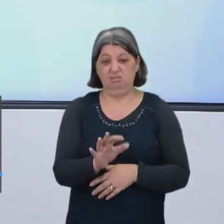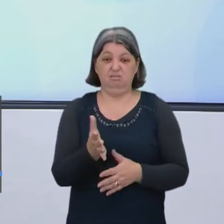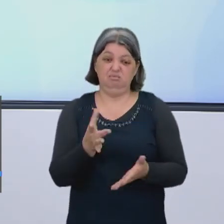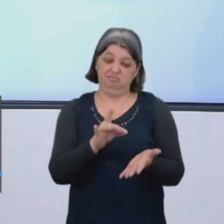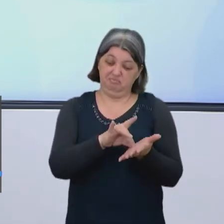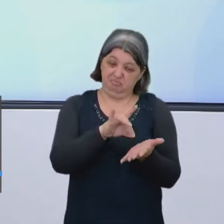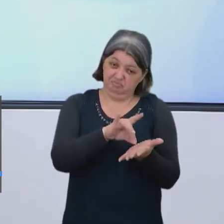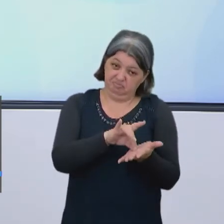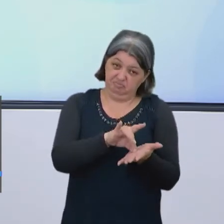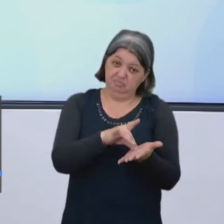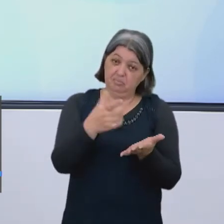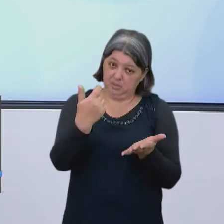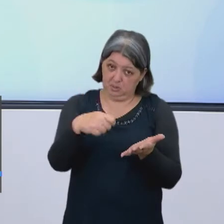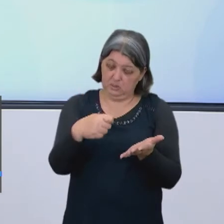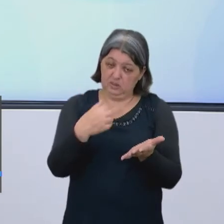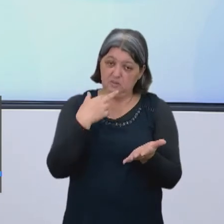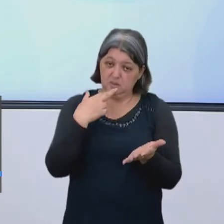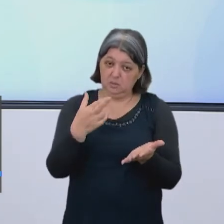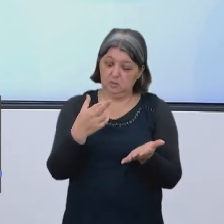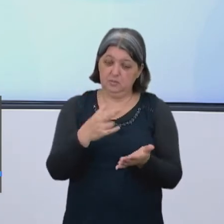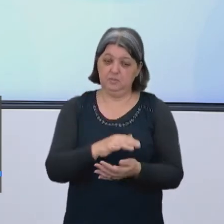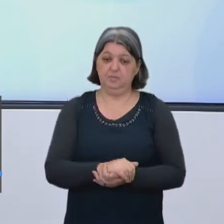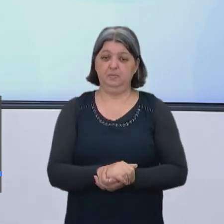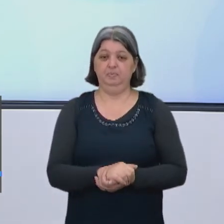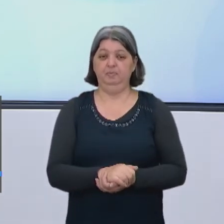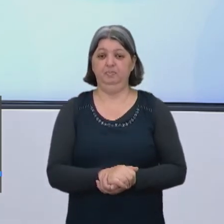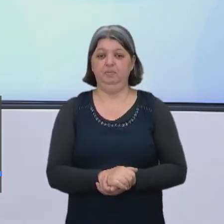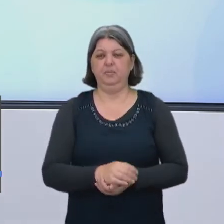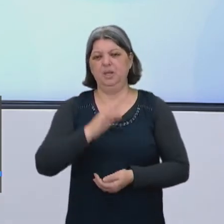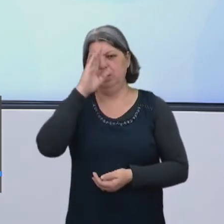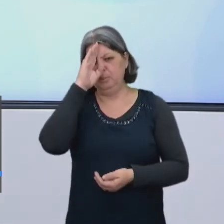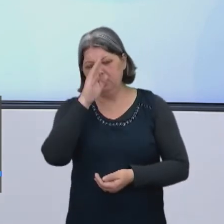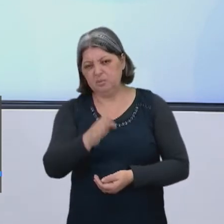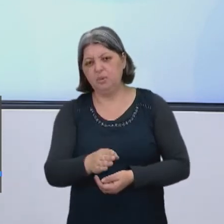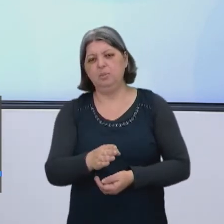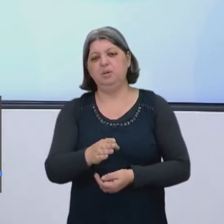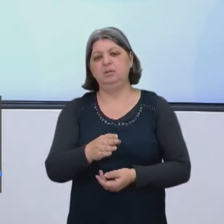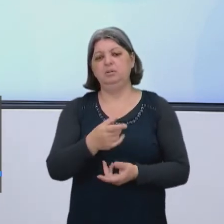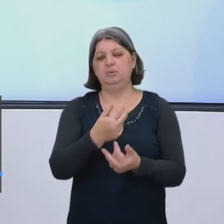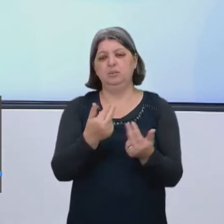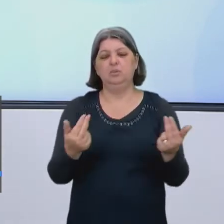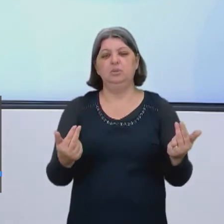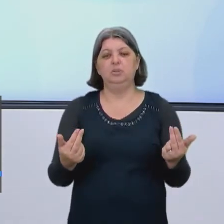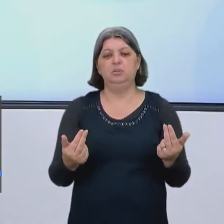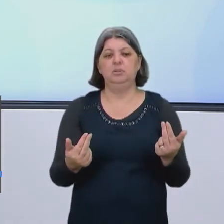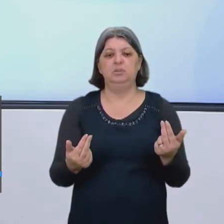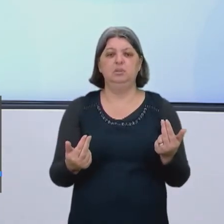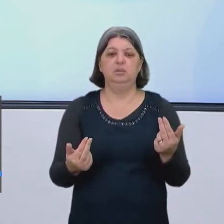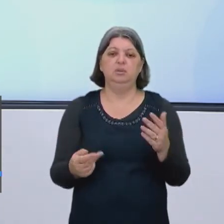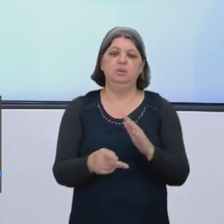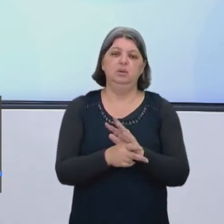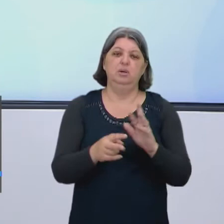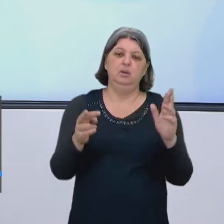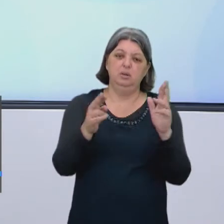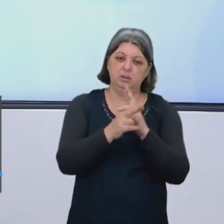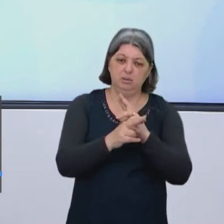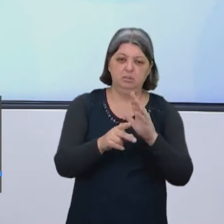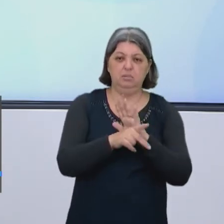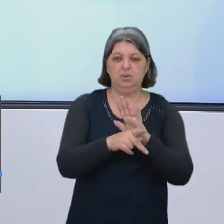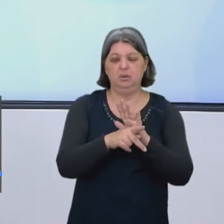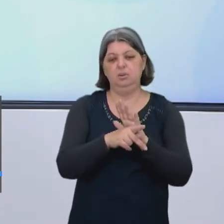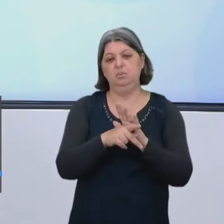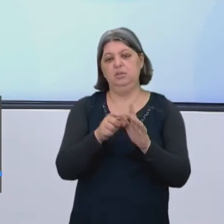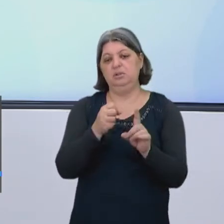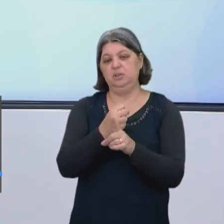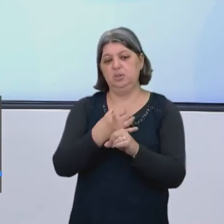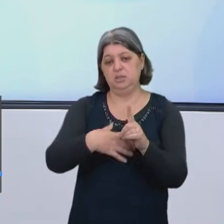que deveria responder, principalmente as questões ligadas aí a questões ligadas de cunho social, enfim, para